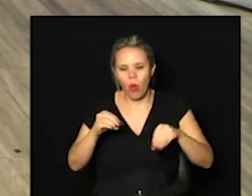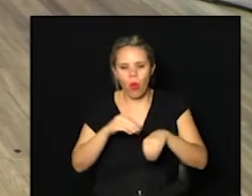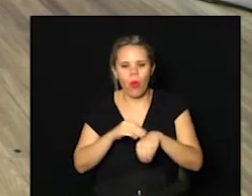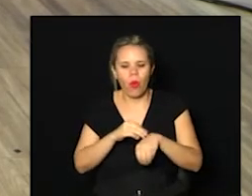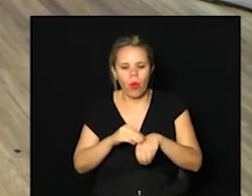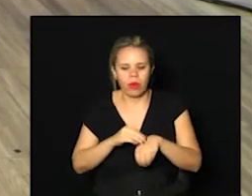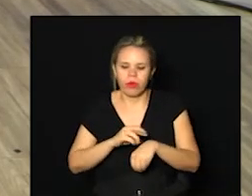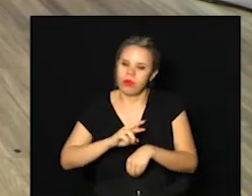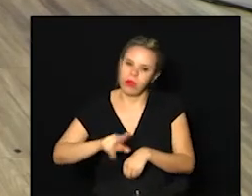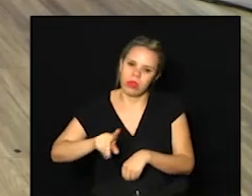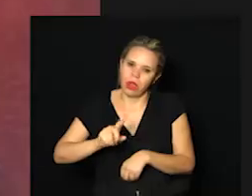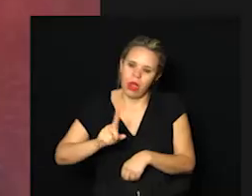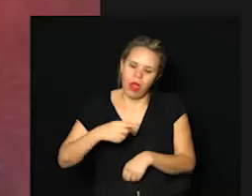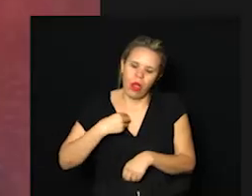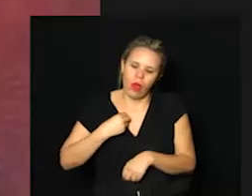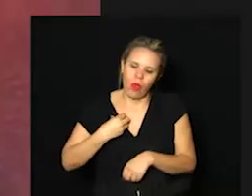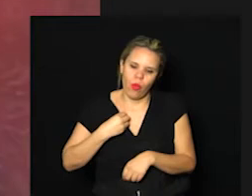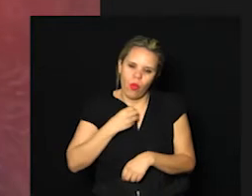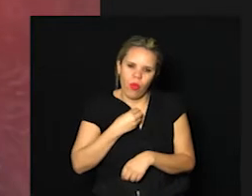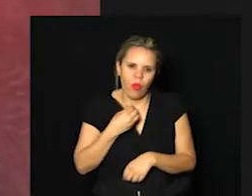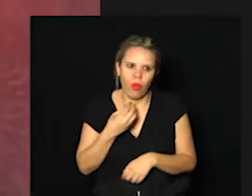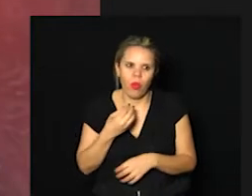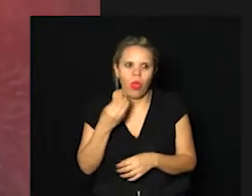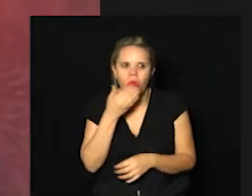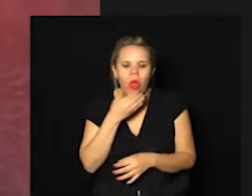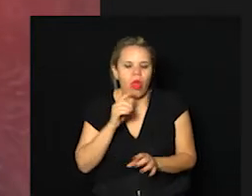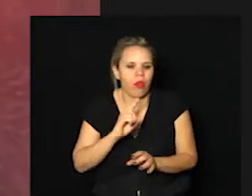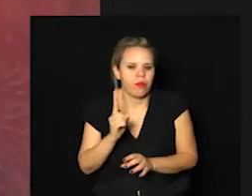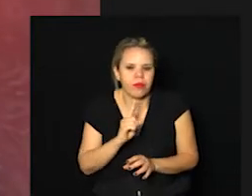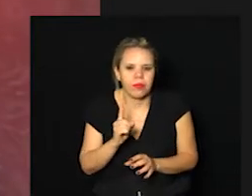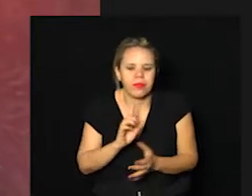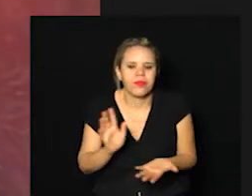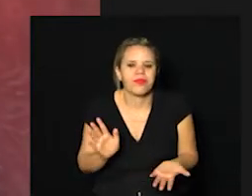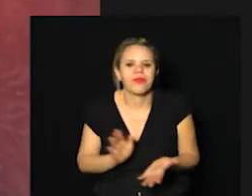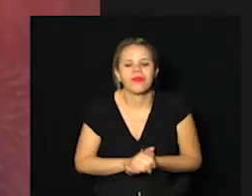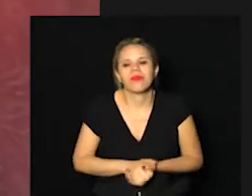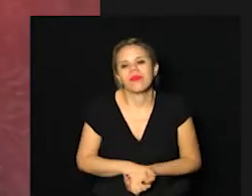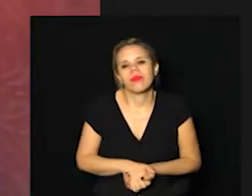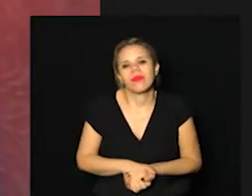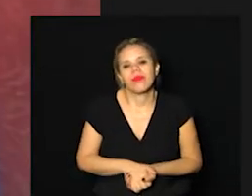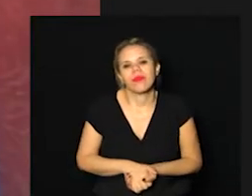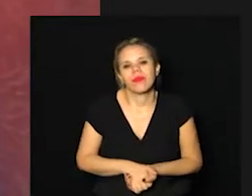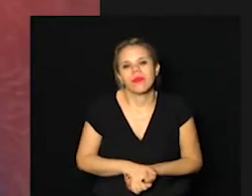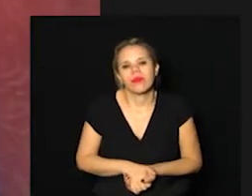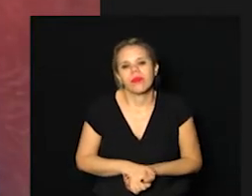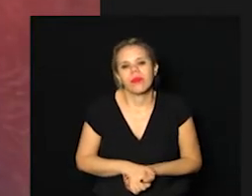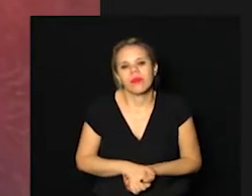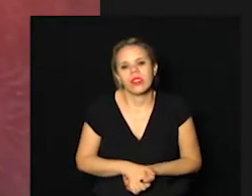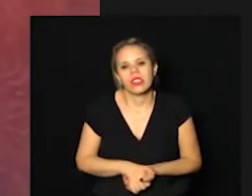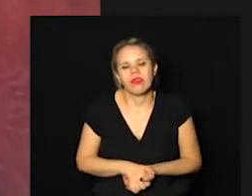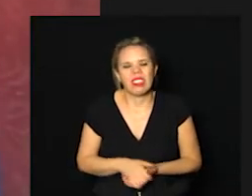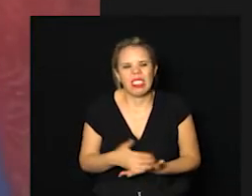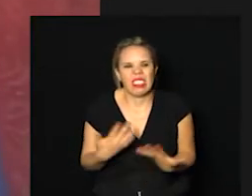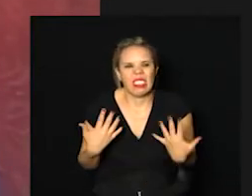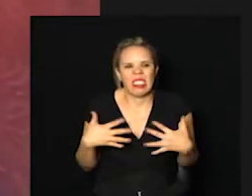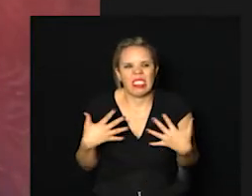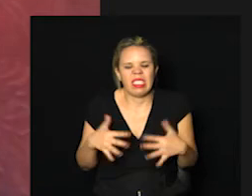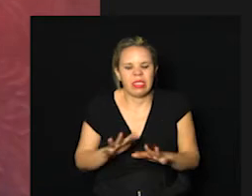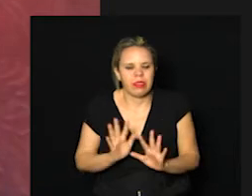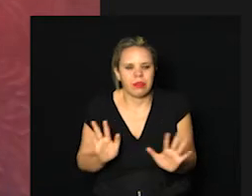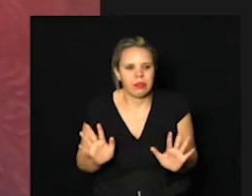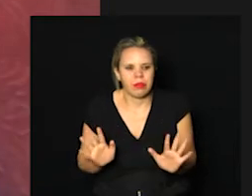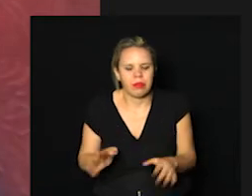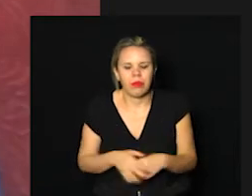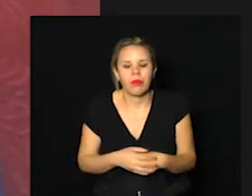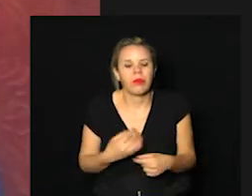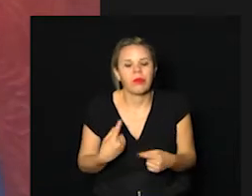Não, ela não fica muito adocicada, de você até fazer aquela careta, né?